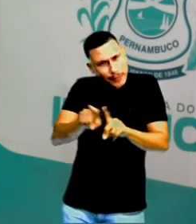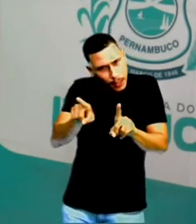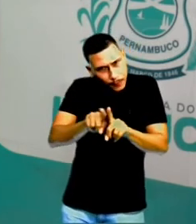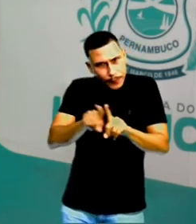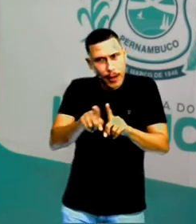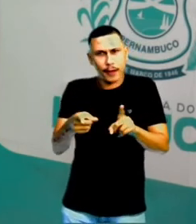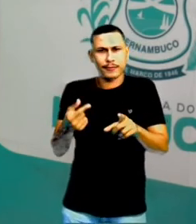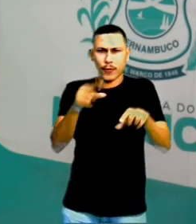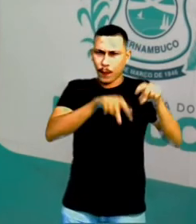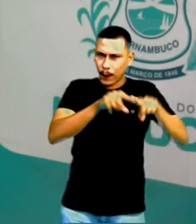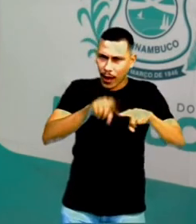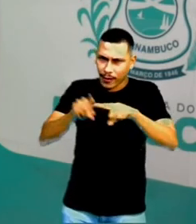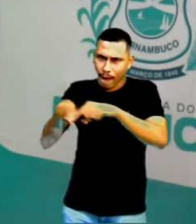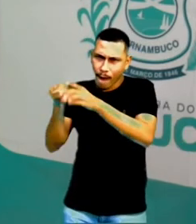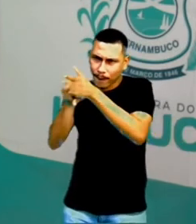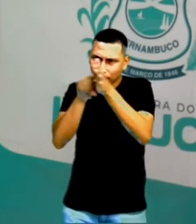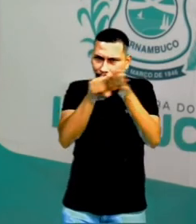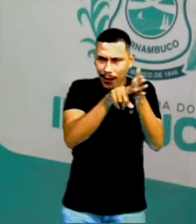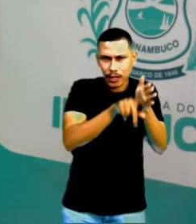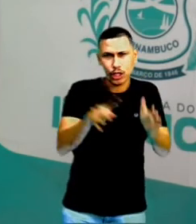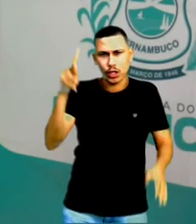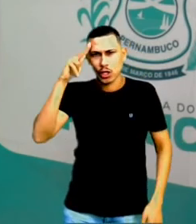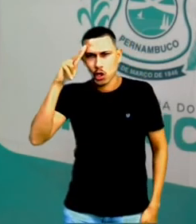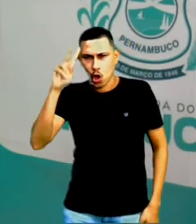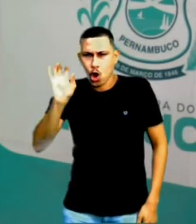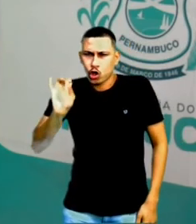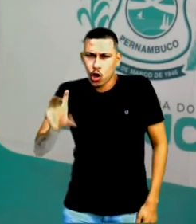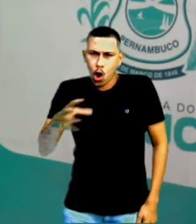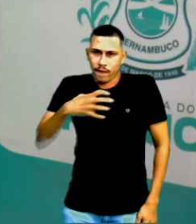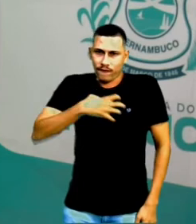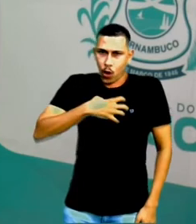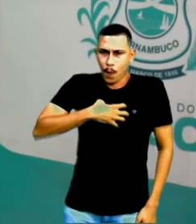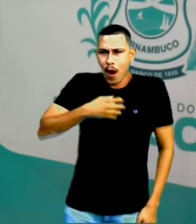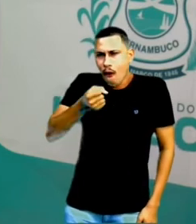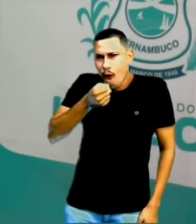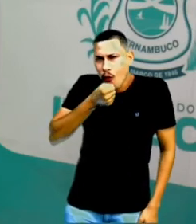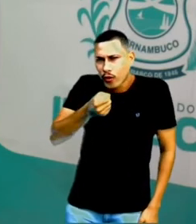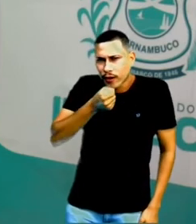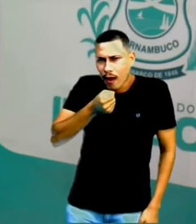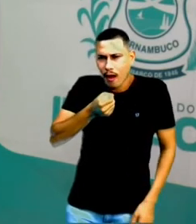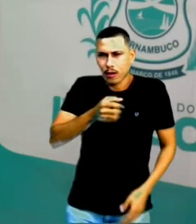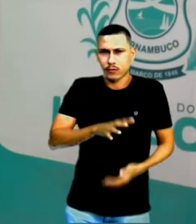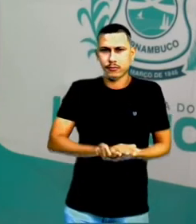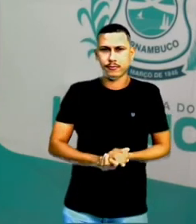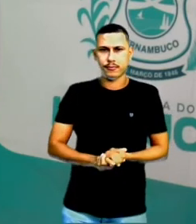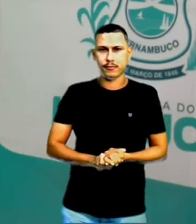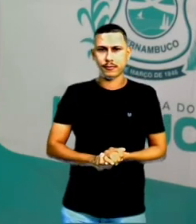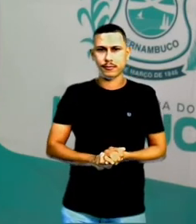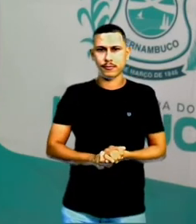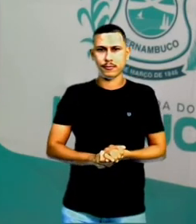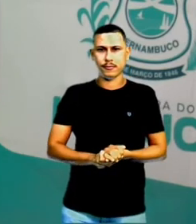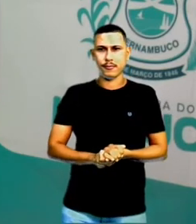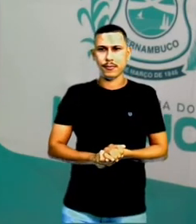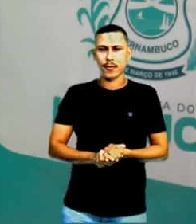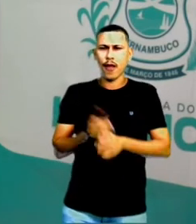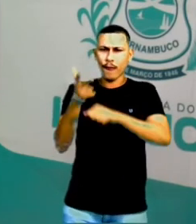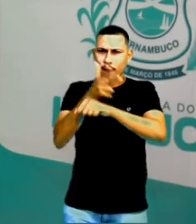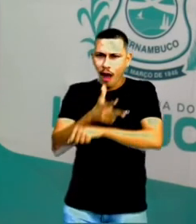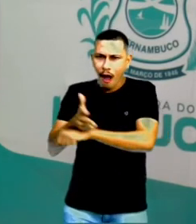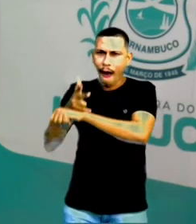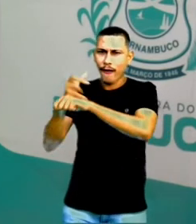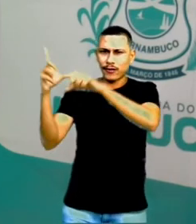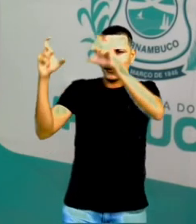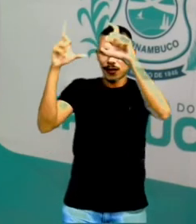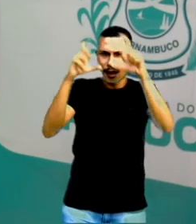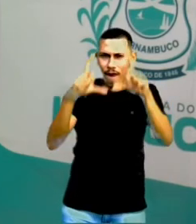fontes históricas, mas de uma forma oral, através das gravações, através também